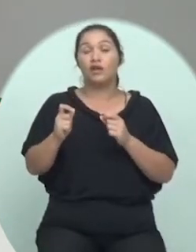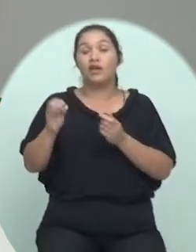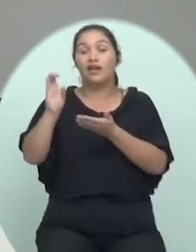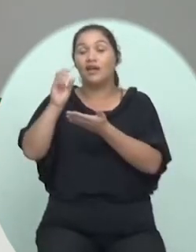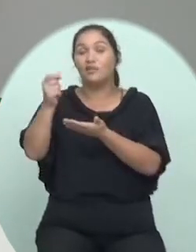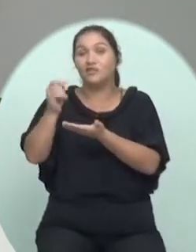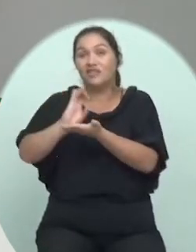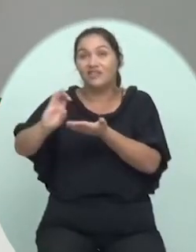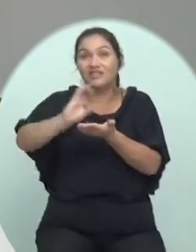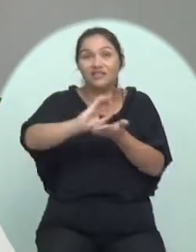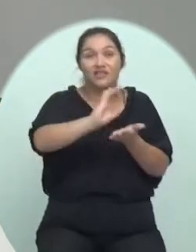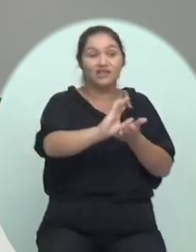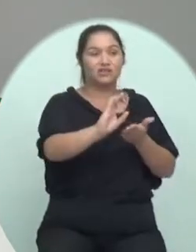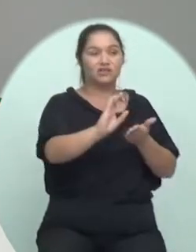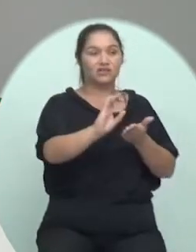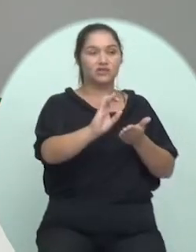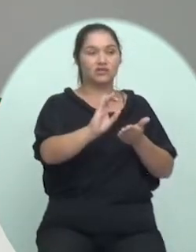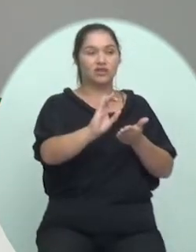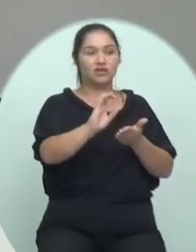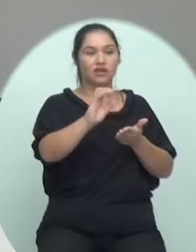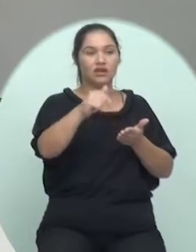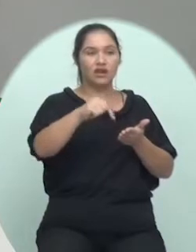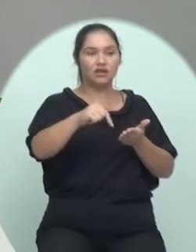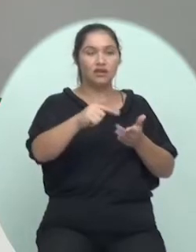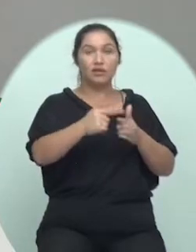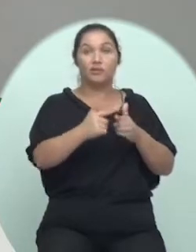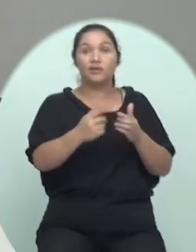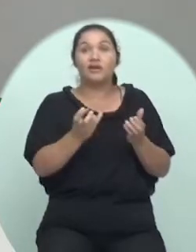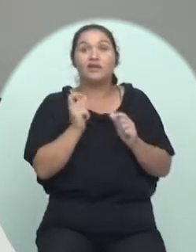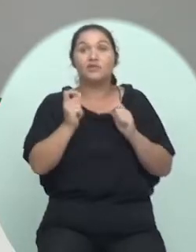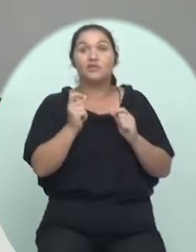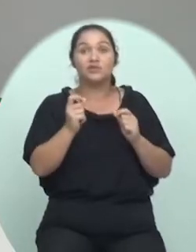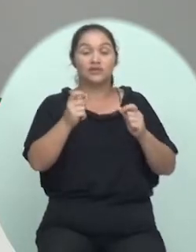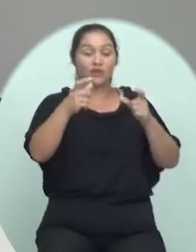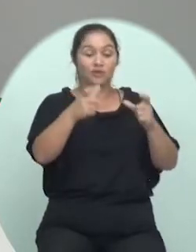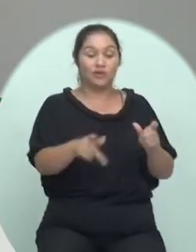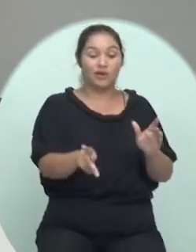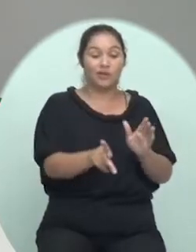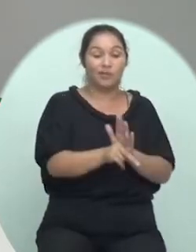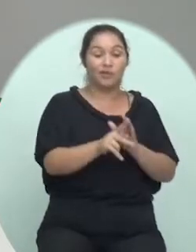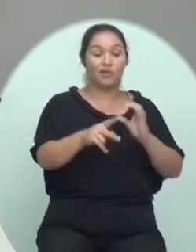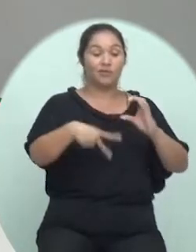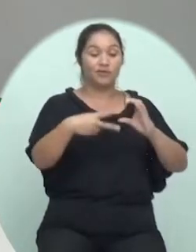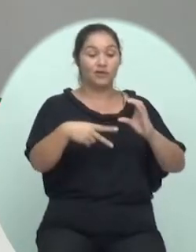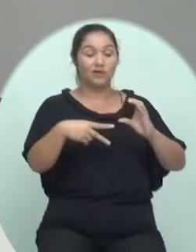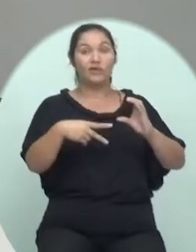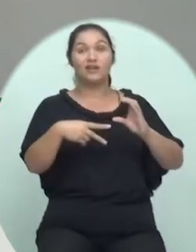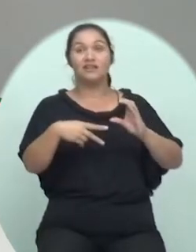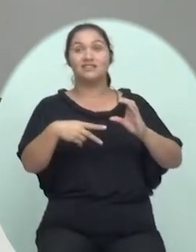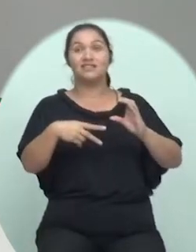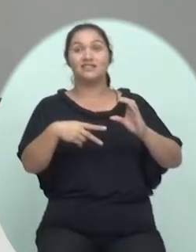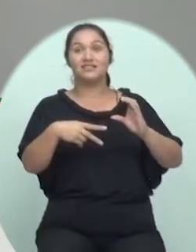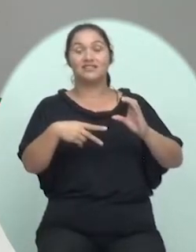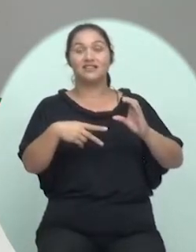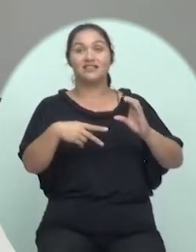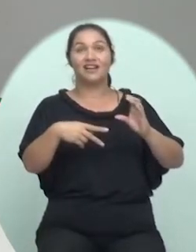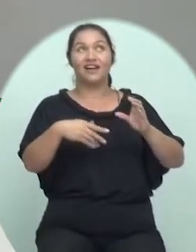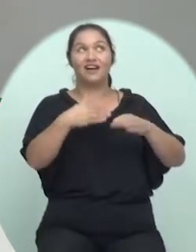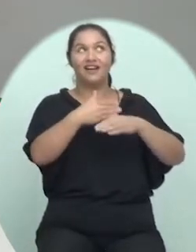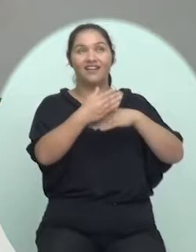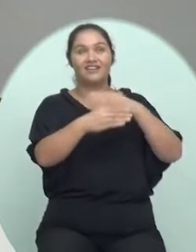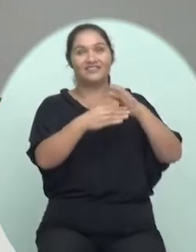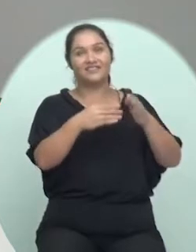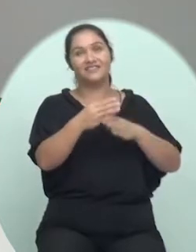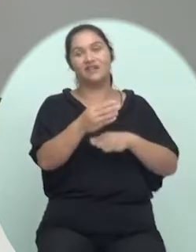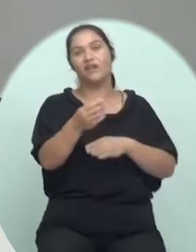os vereadores que aqui passaram e estão nessa casa. Há muitos anos é um sonho que a gente tenha a nossa